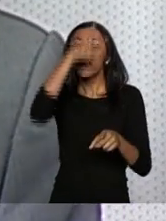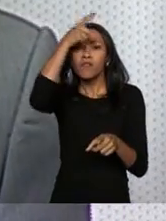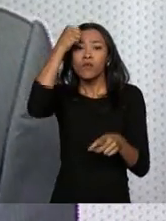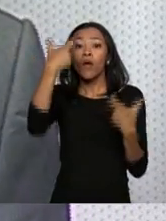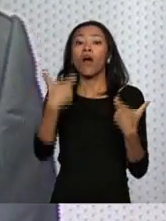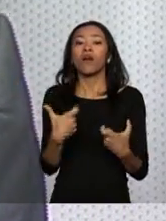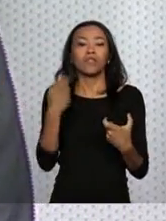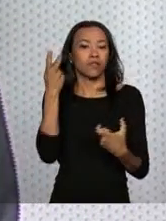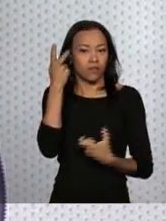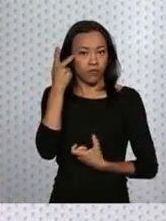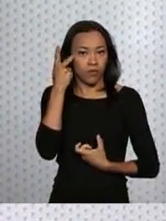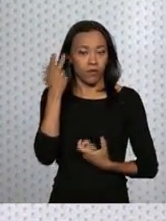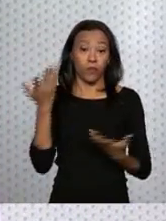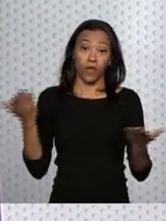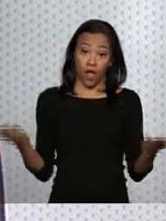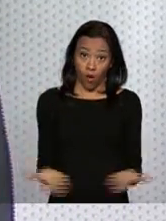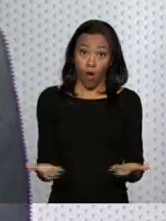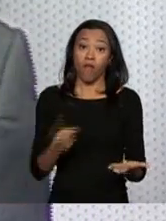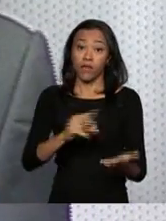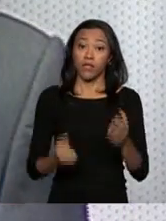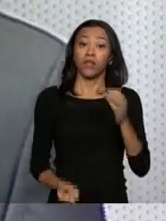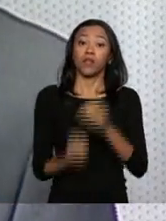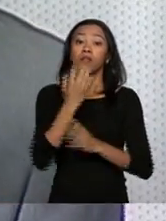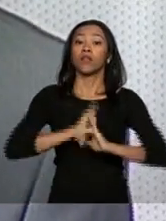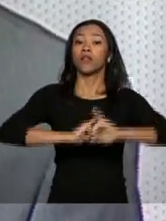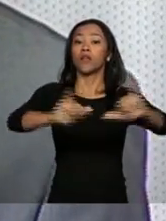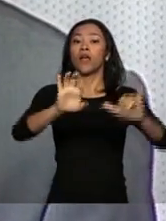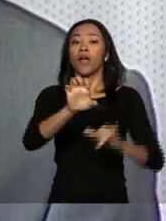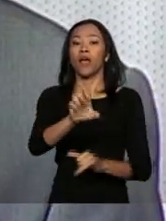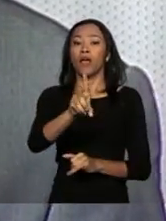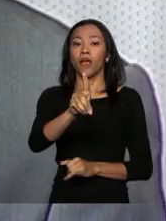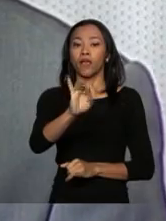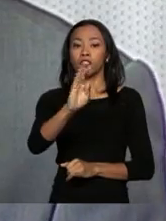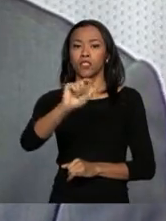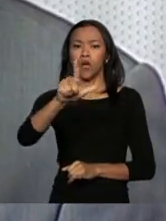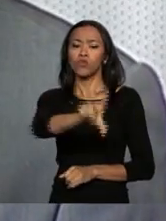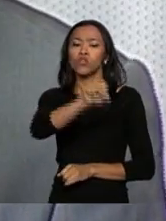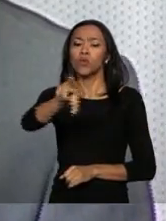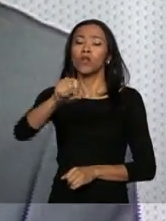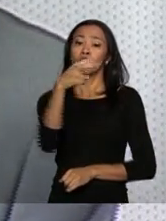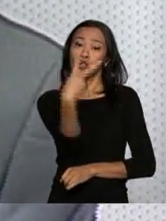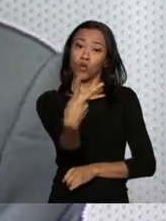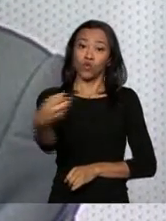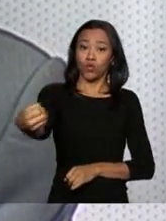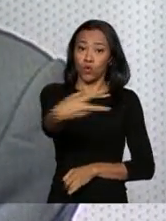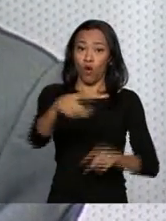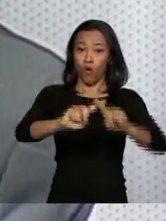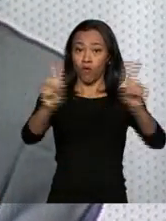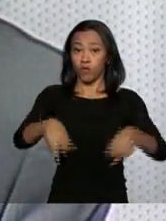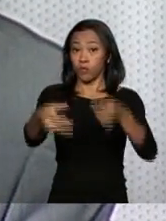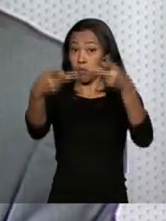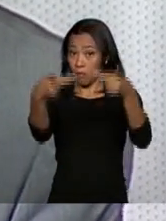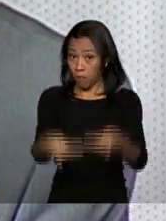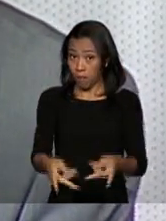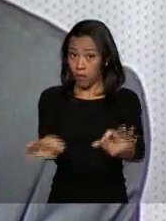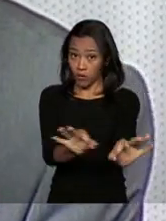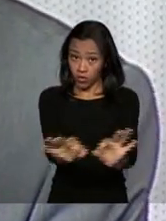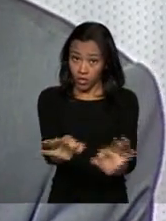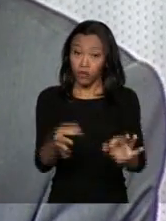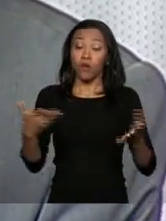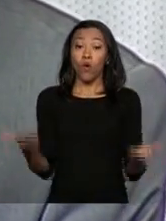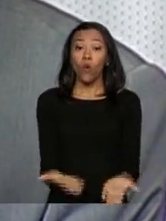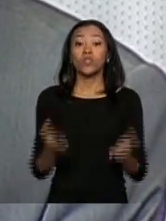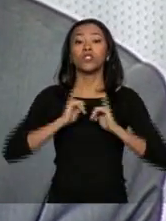Paulo e agora será lançado o edital para selecionar dois novos projetos para a implantação dos centros a chamada pública deste